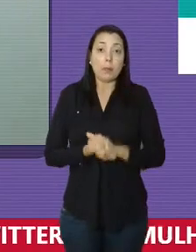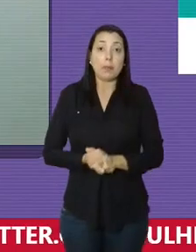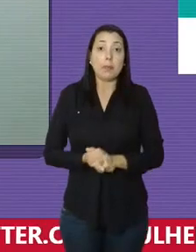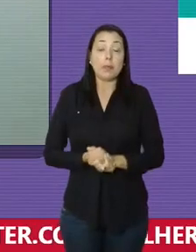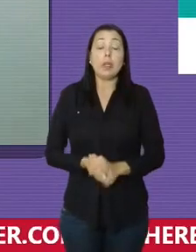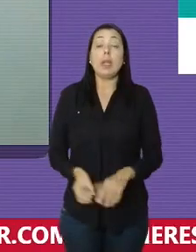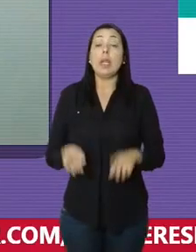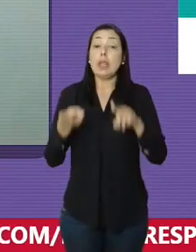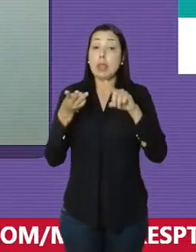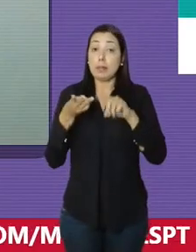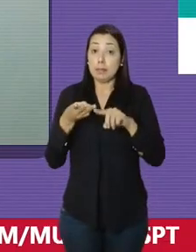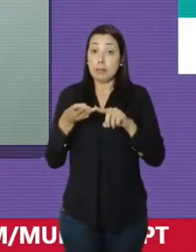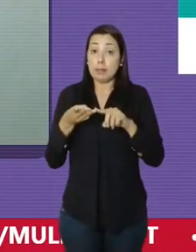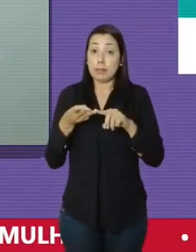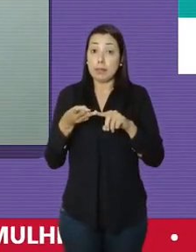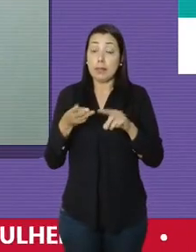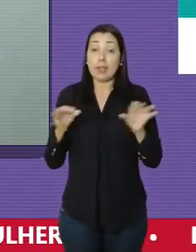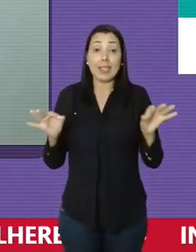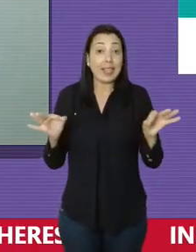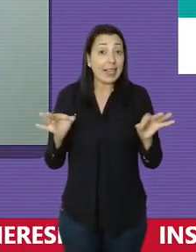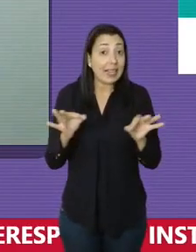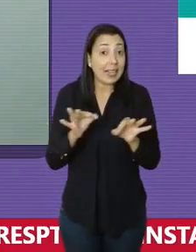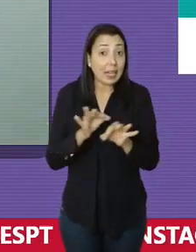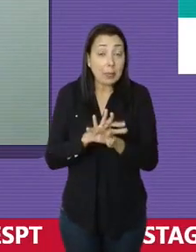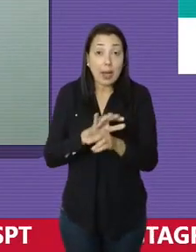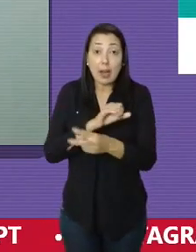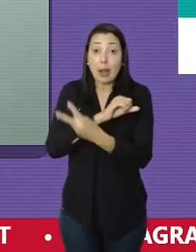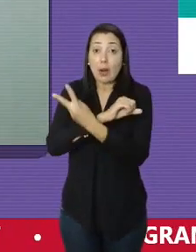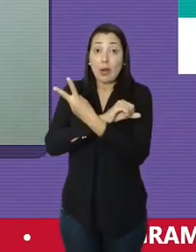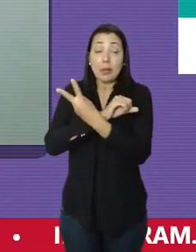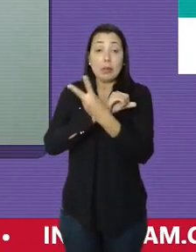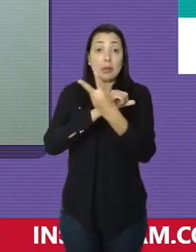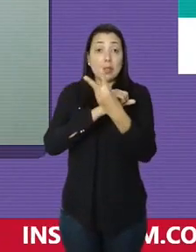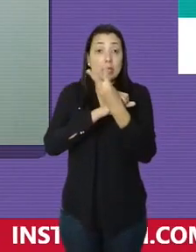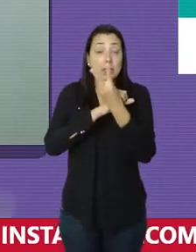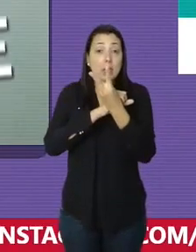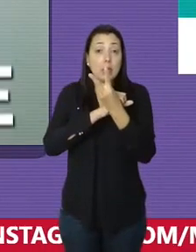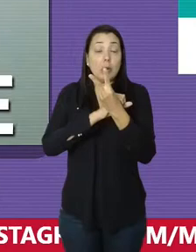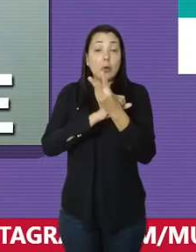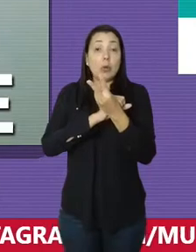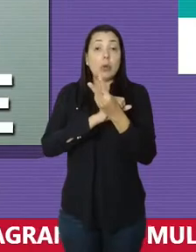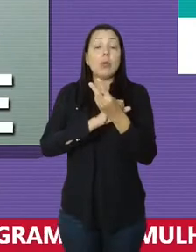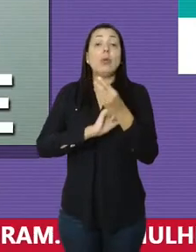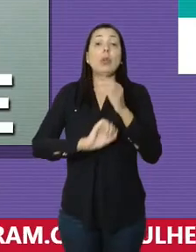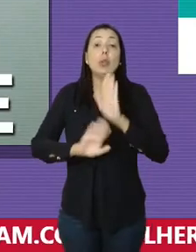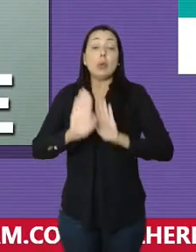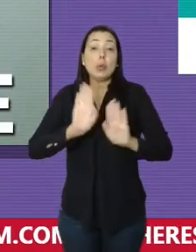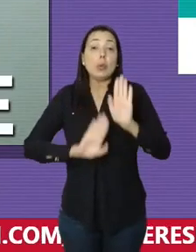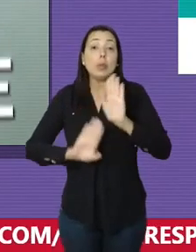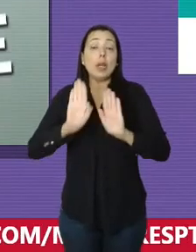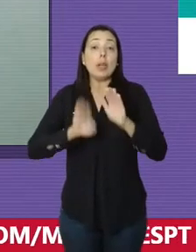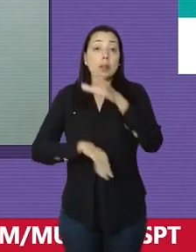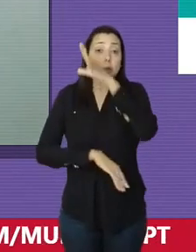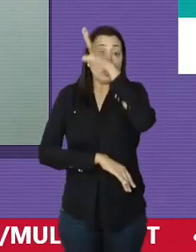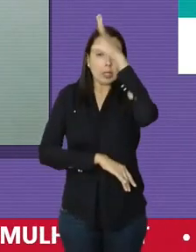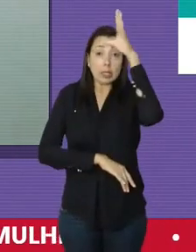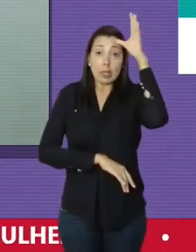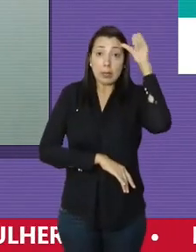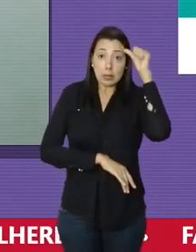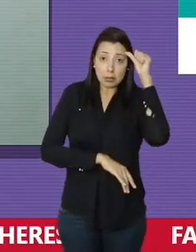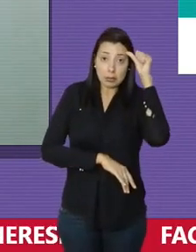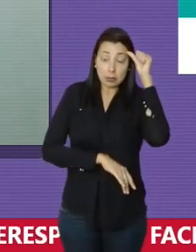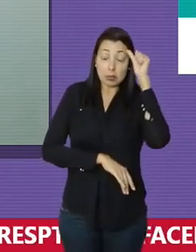Em terceiro lugar, a destruição da proteção e conservação do meio ambiente e da Amazônia e